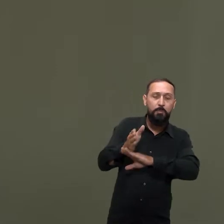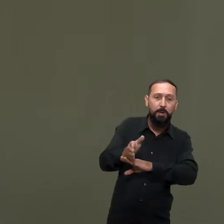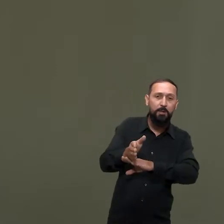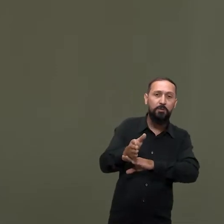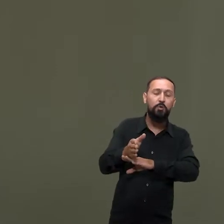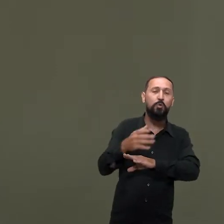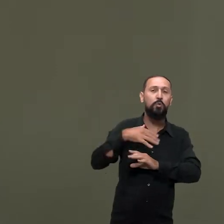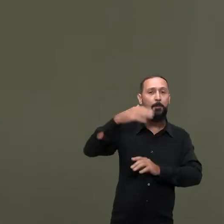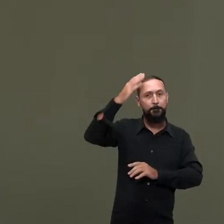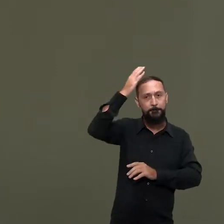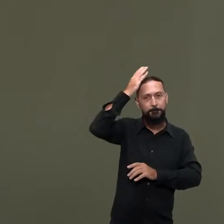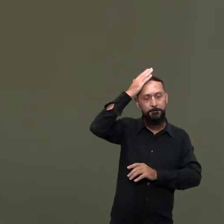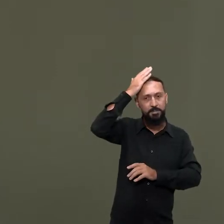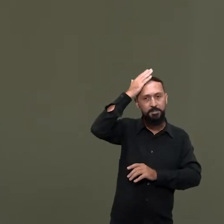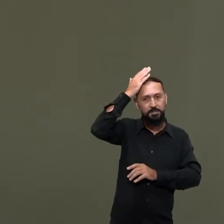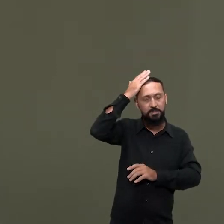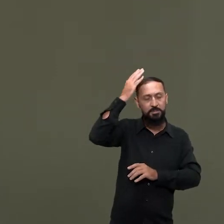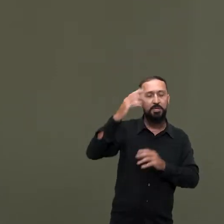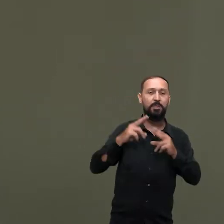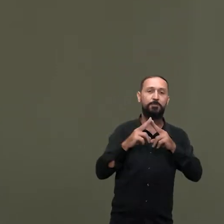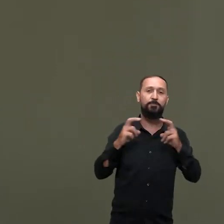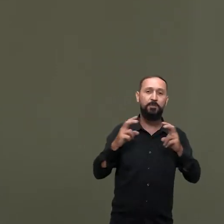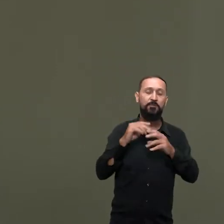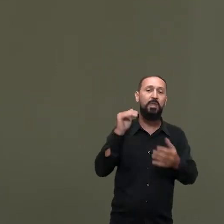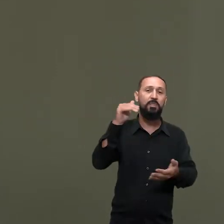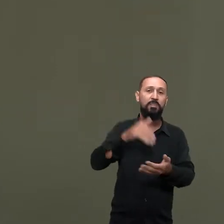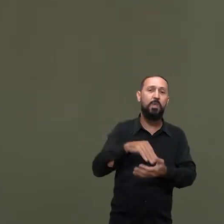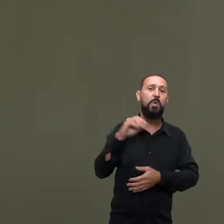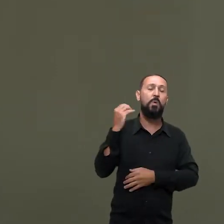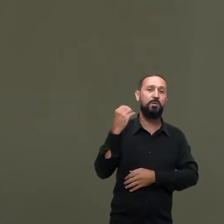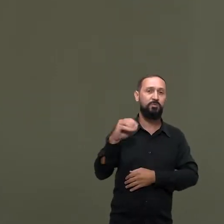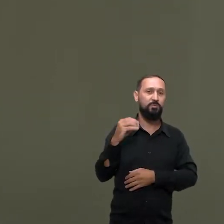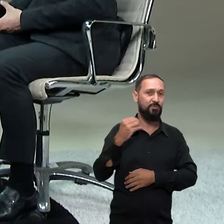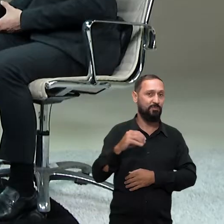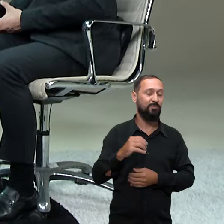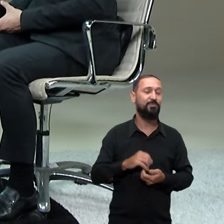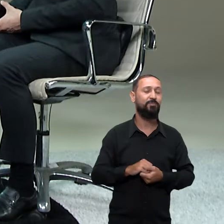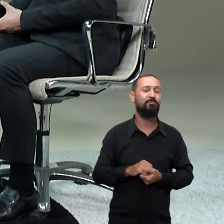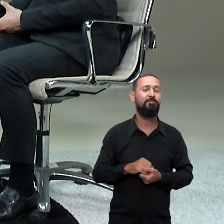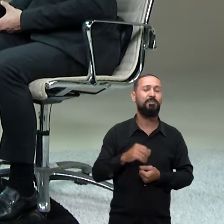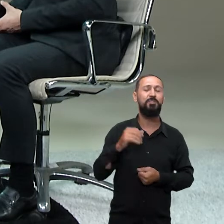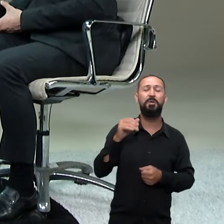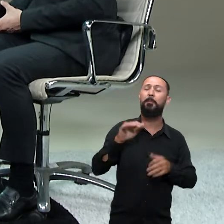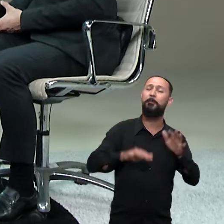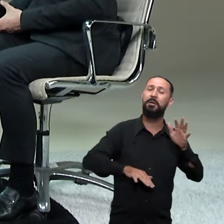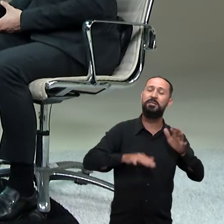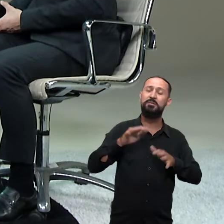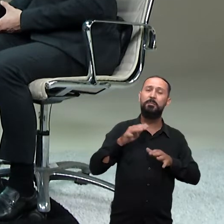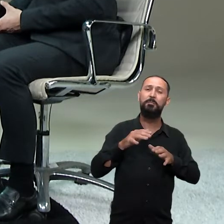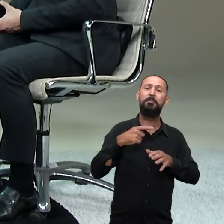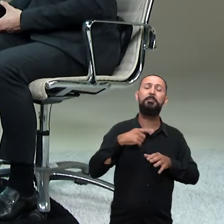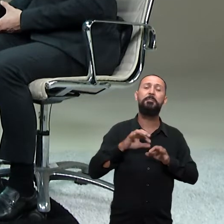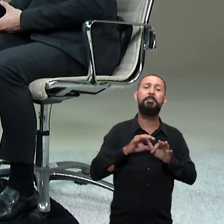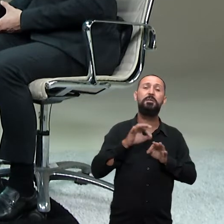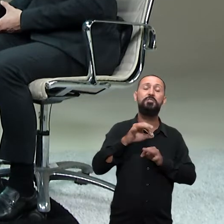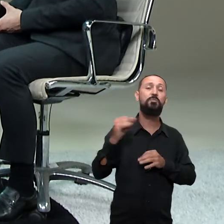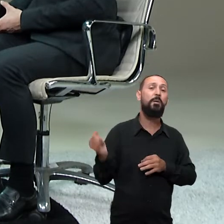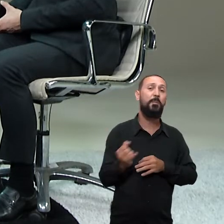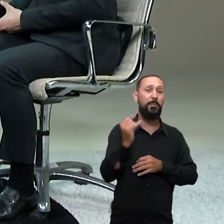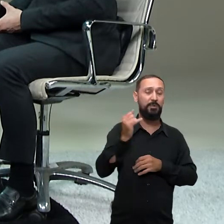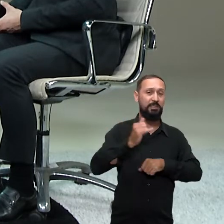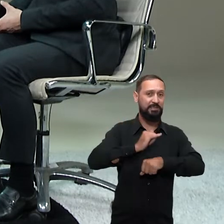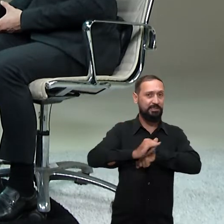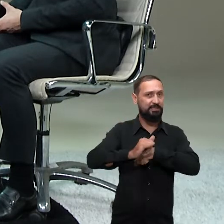estado do Paraná, Santa Catarina e vai terminar no Rio Grande do Sul. Então, nós estamos falando de algo de